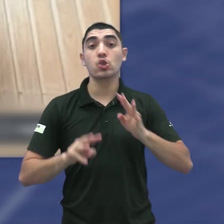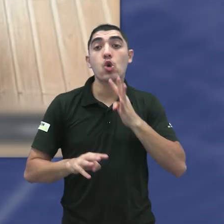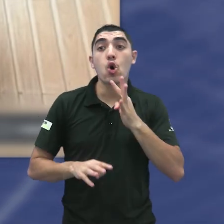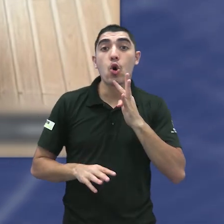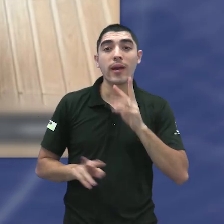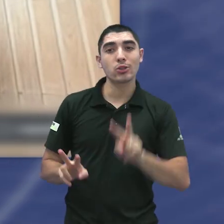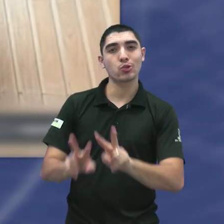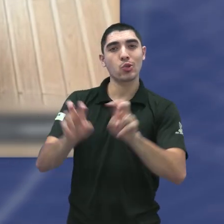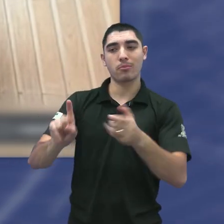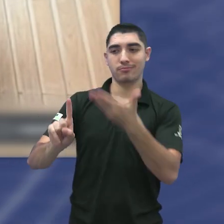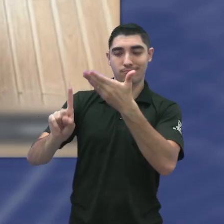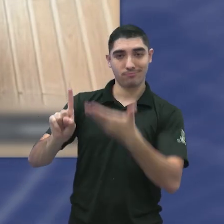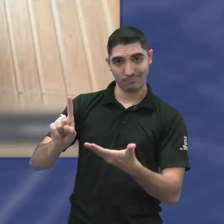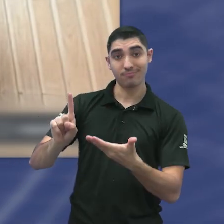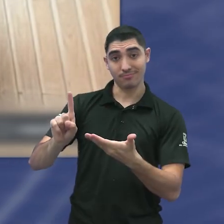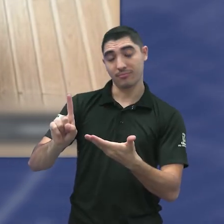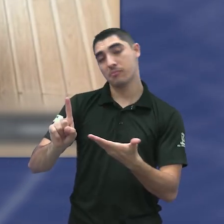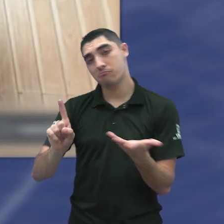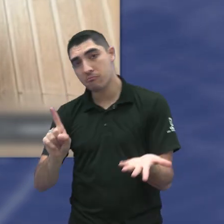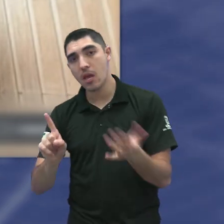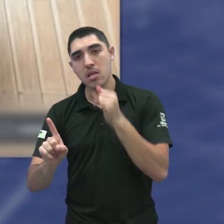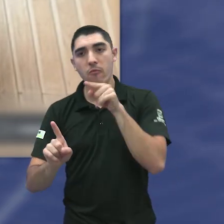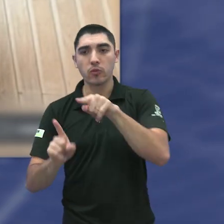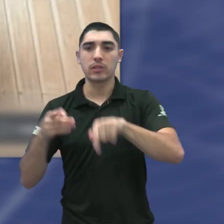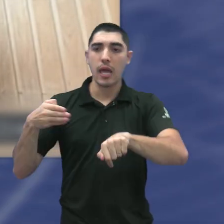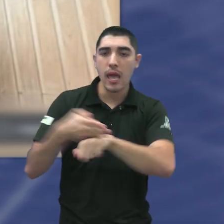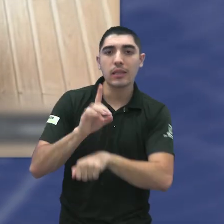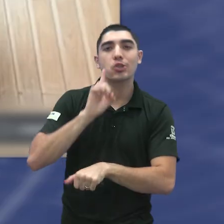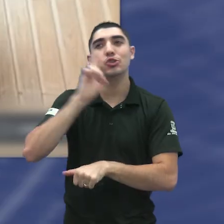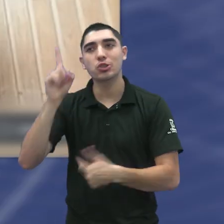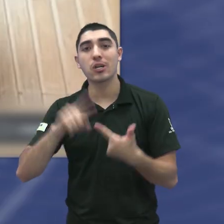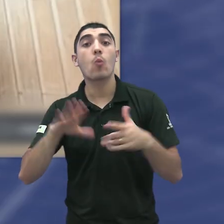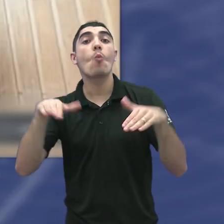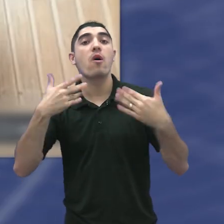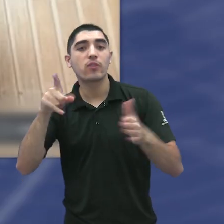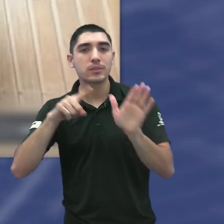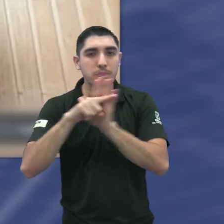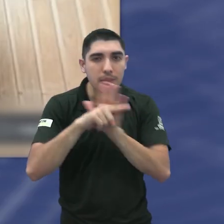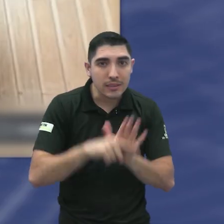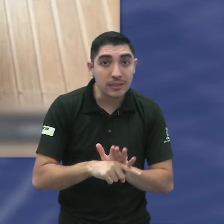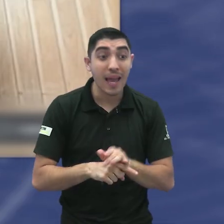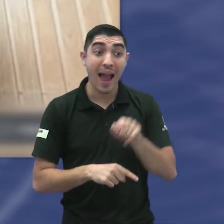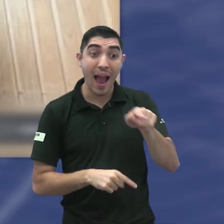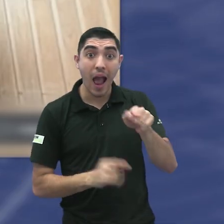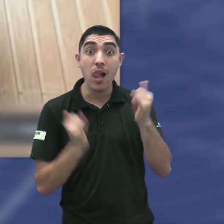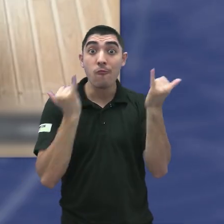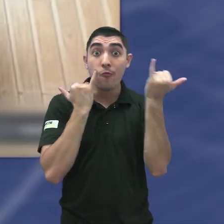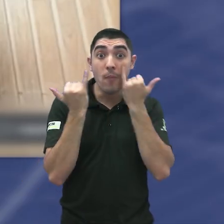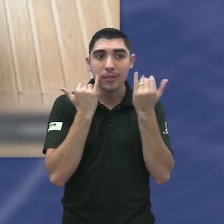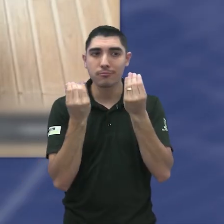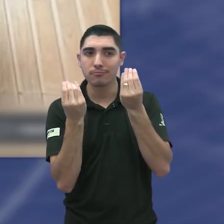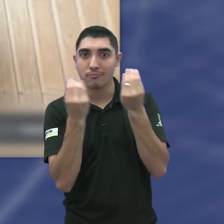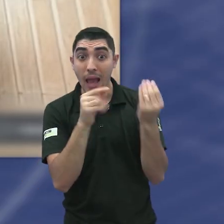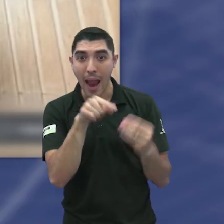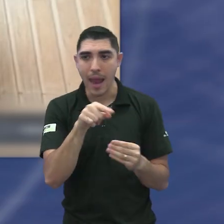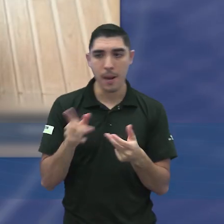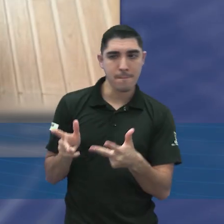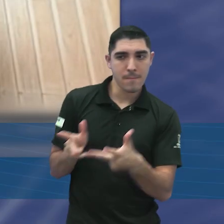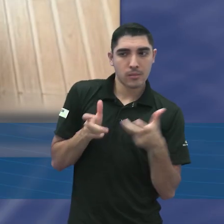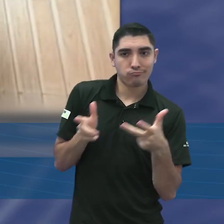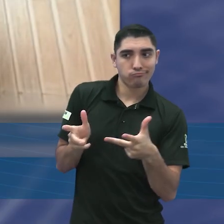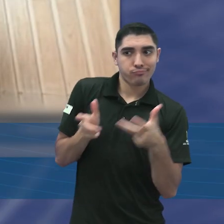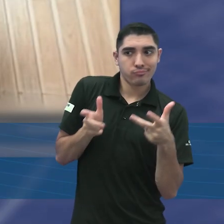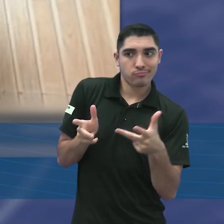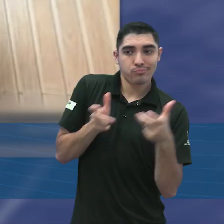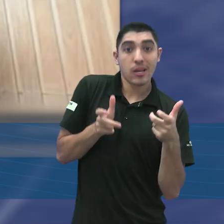você. Então, com isso, claro, cada vez que você entra, cada vez que você pesquisa alguma coisa, ele vai cada vez te direcionar mais para aquilo que é